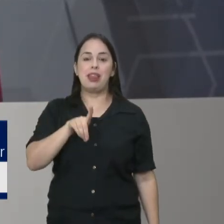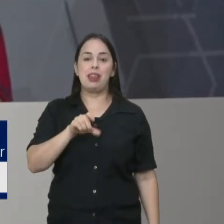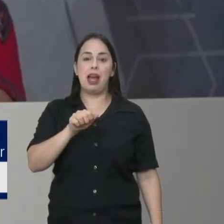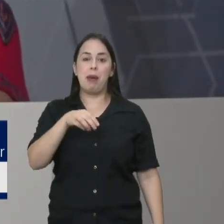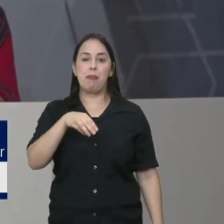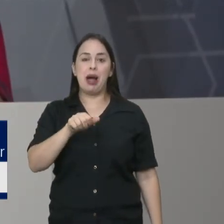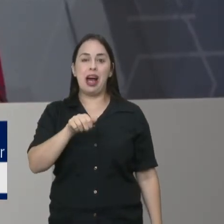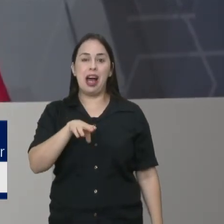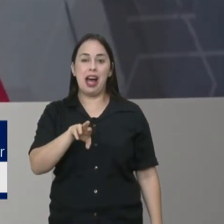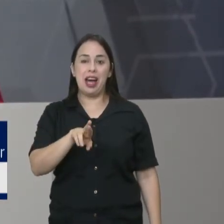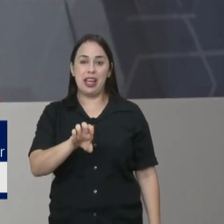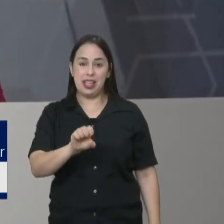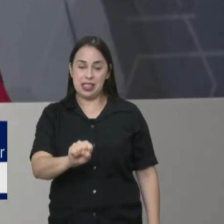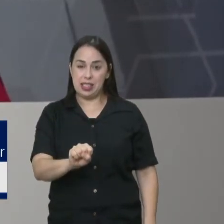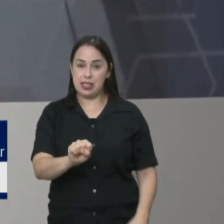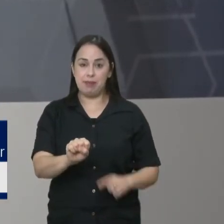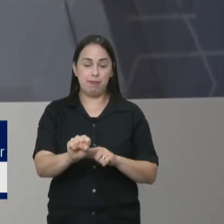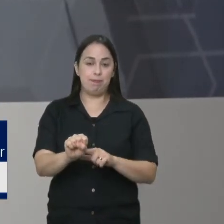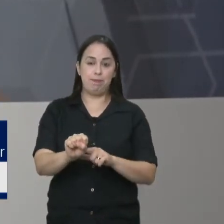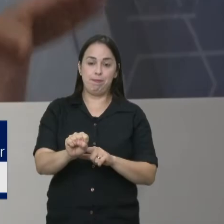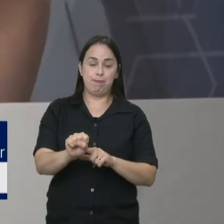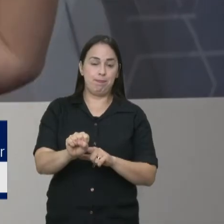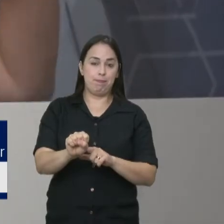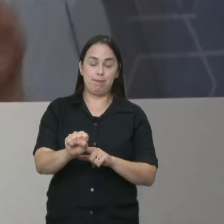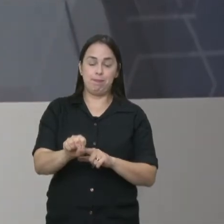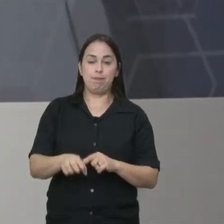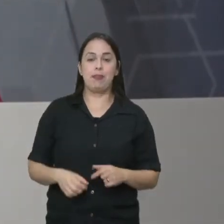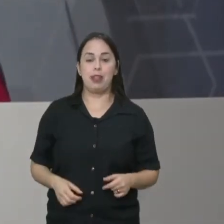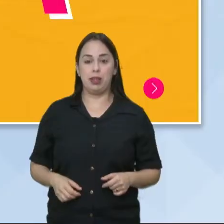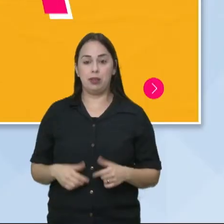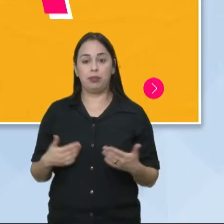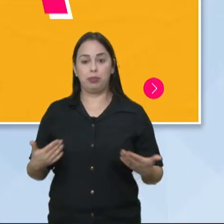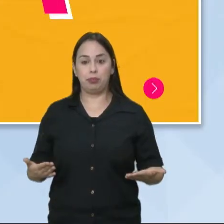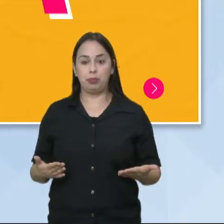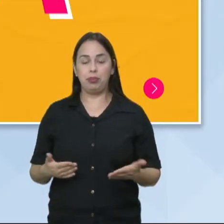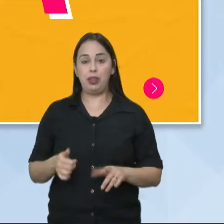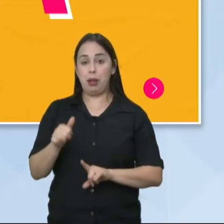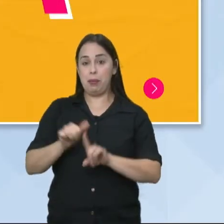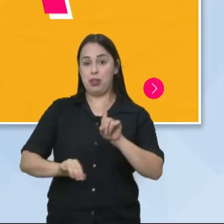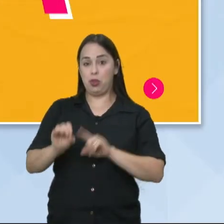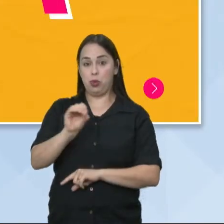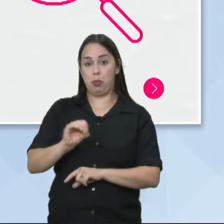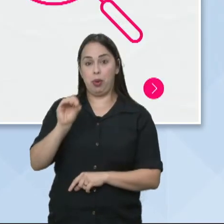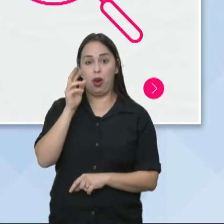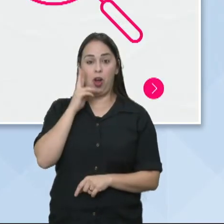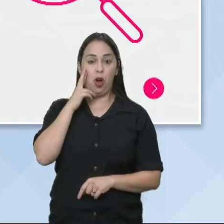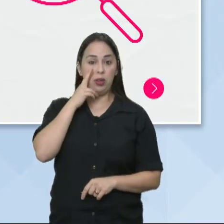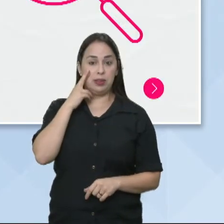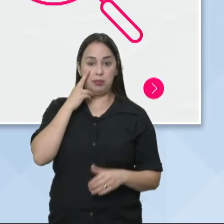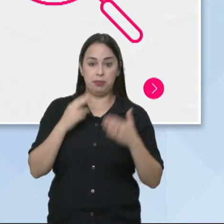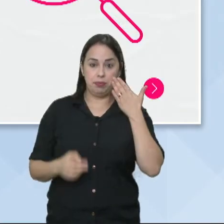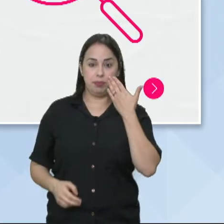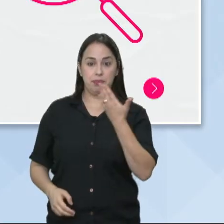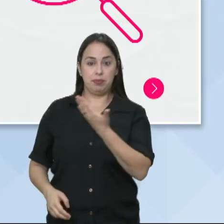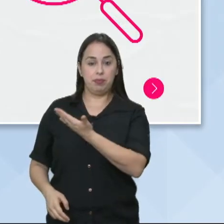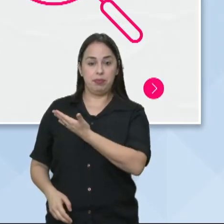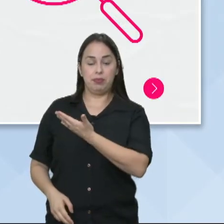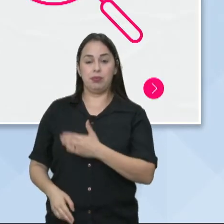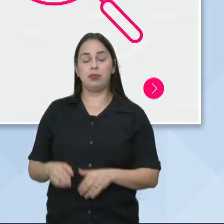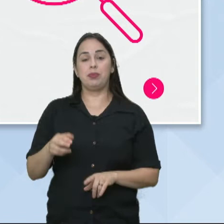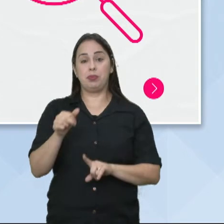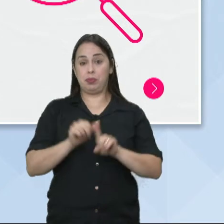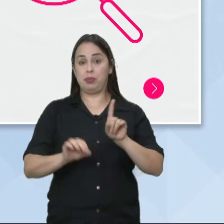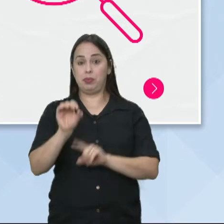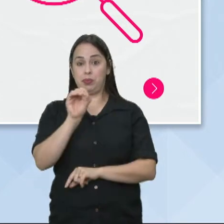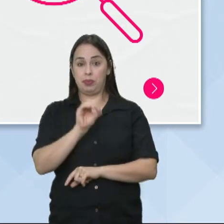desfavor para o país e para o mundo. Bom, vamos lá, é Outubro Rosa no dia de hoje. Outubro